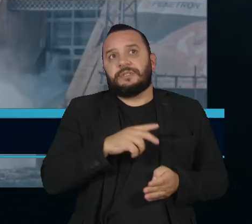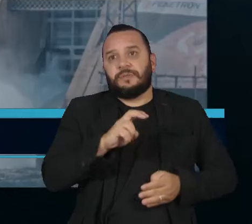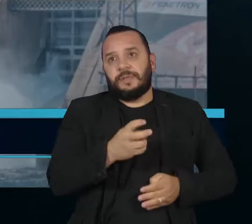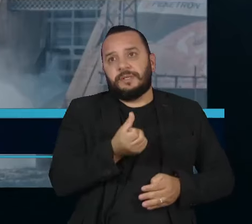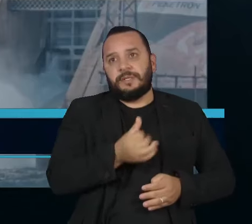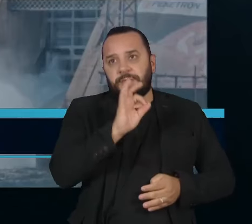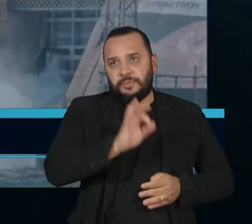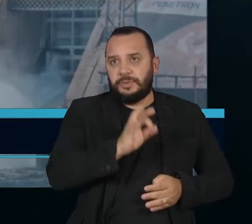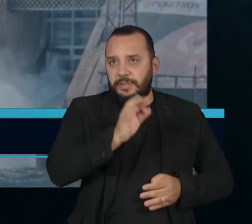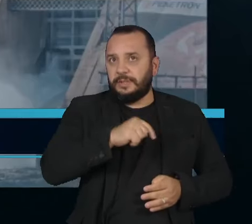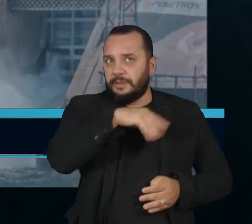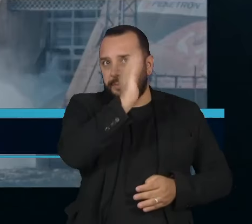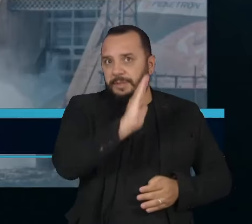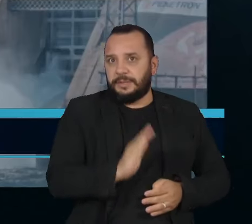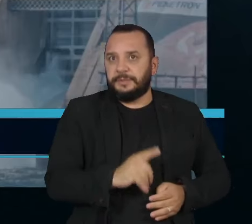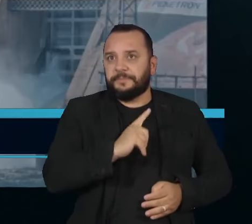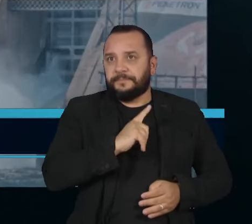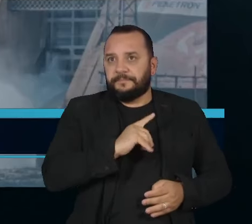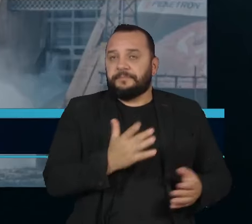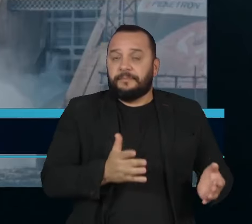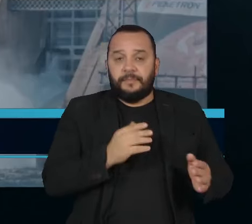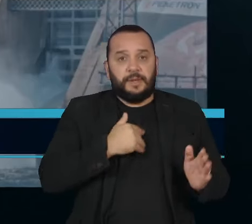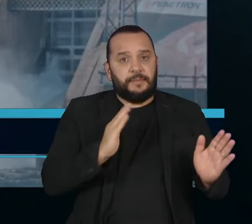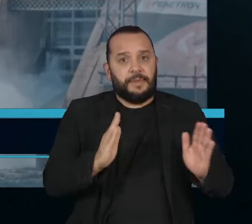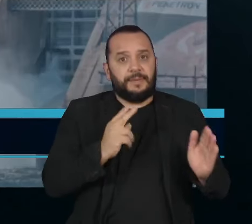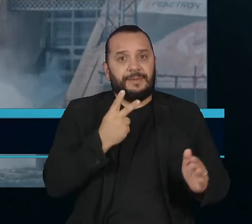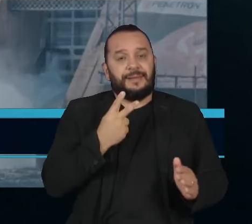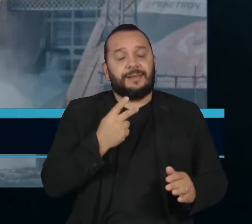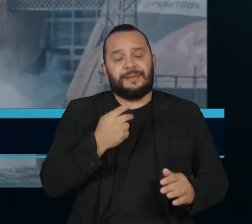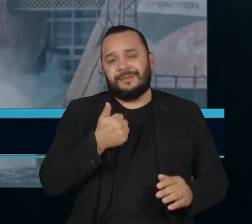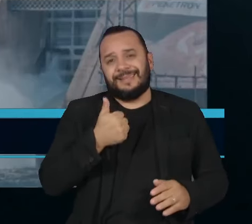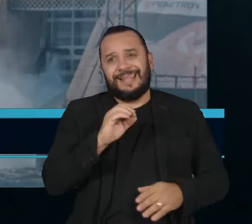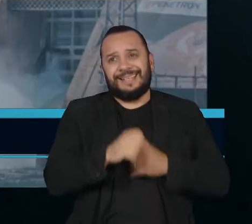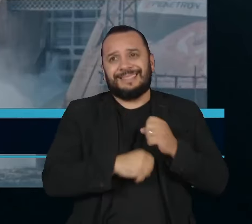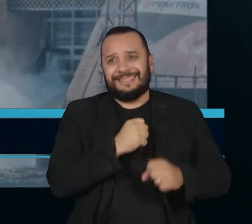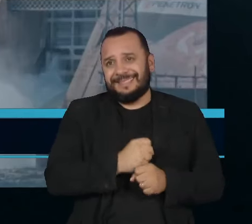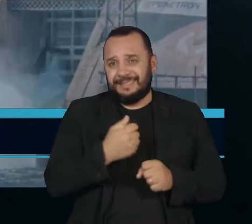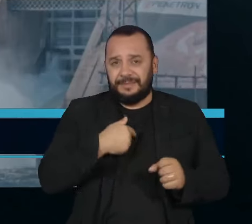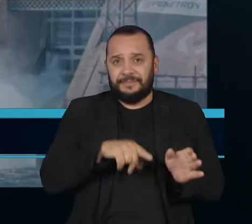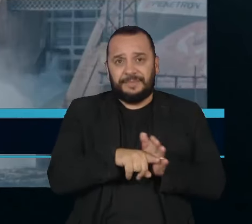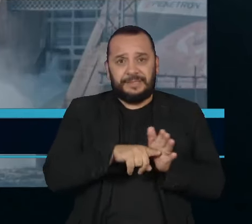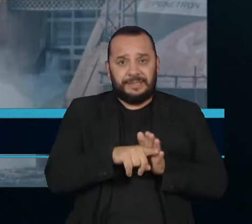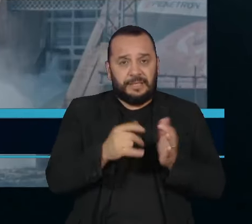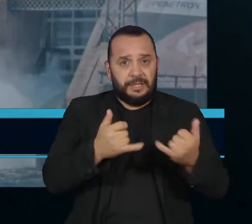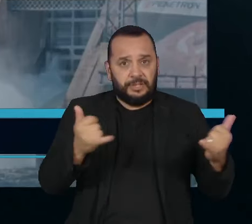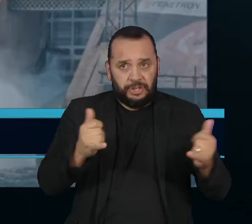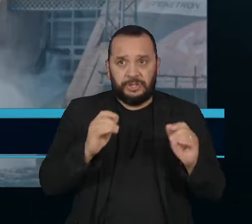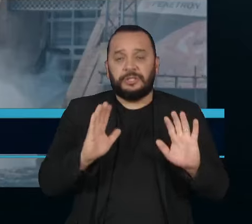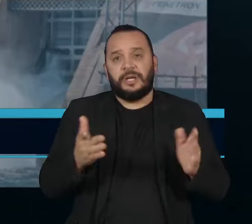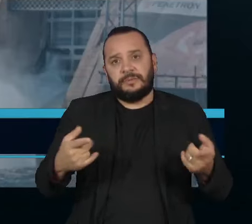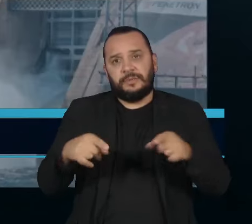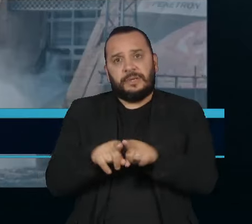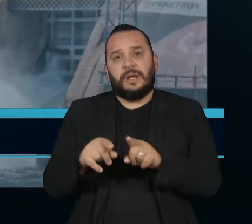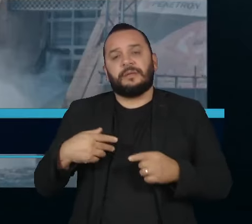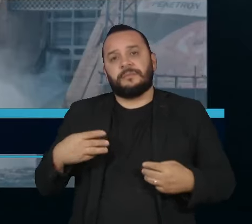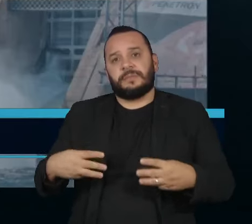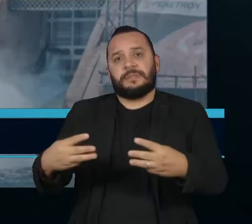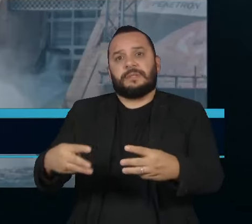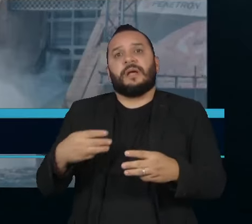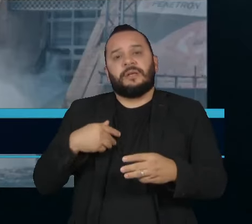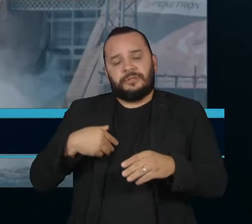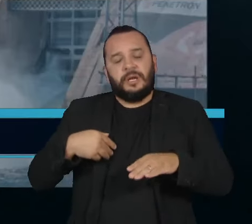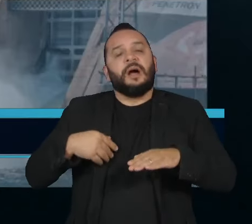da energia gerada no país mas em 10 anos a previsão da empresa de pesquisa energética vinculada ao Ministério de Minas e